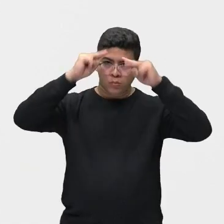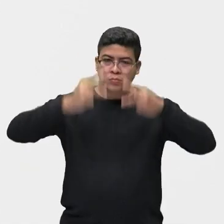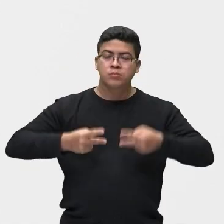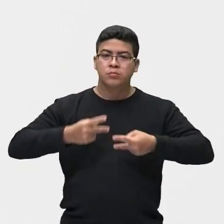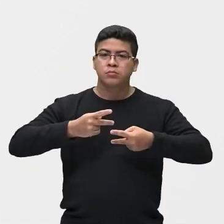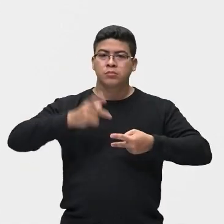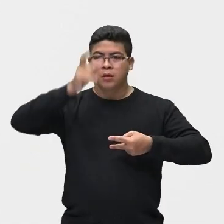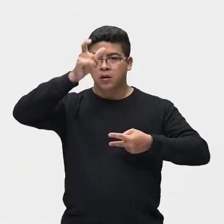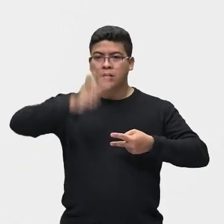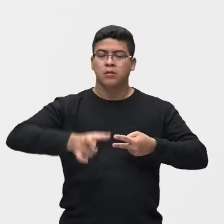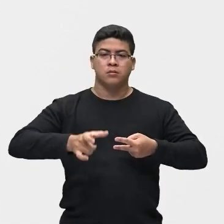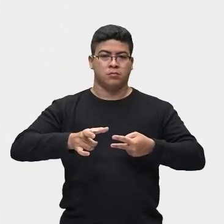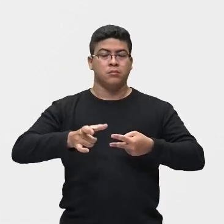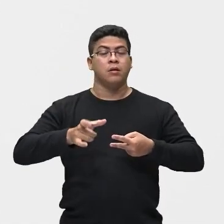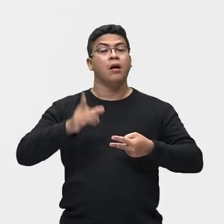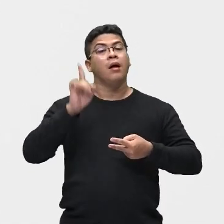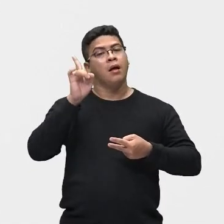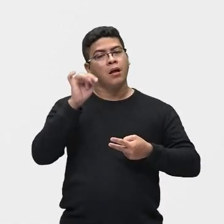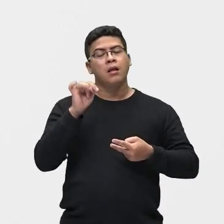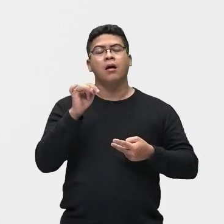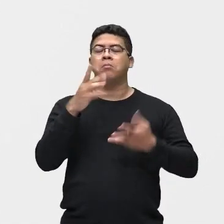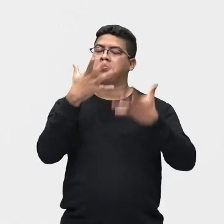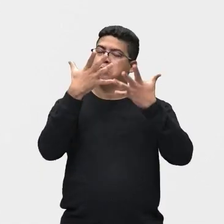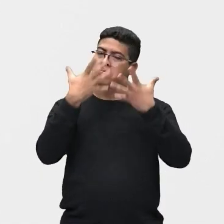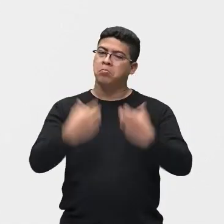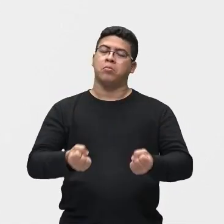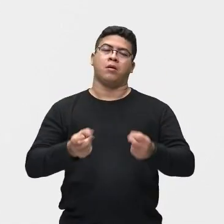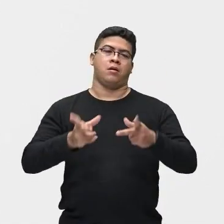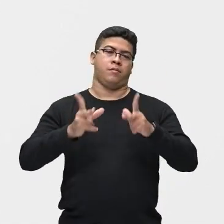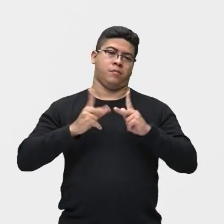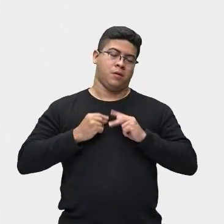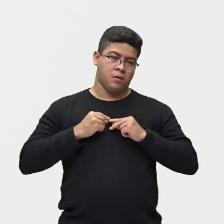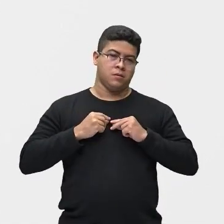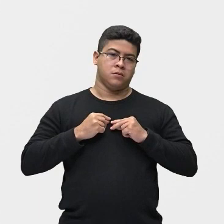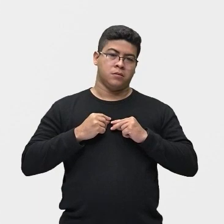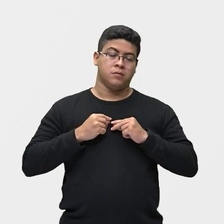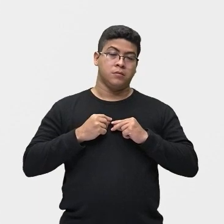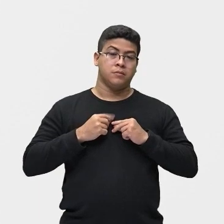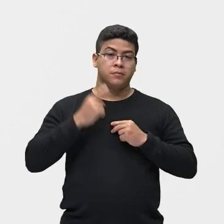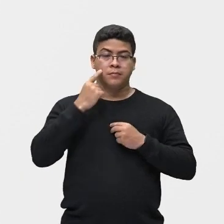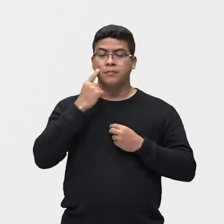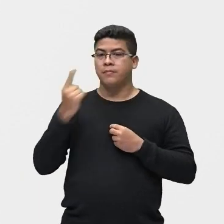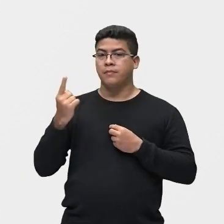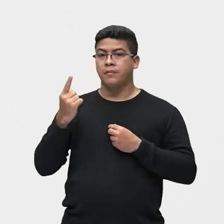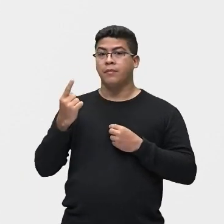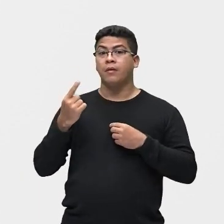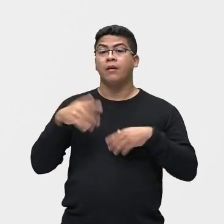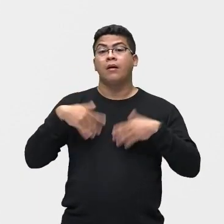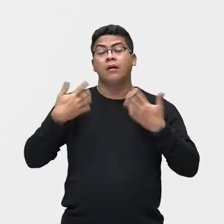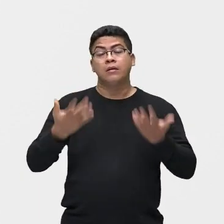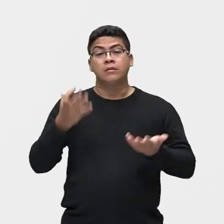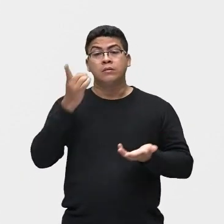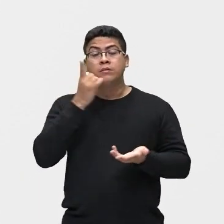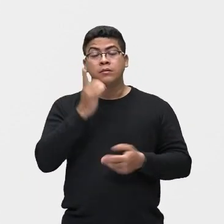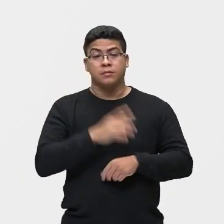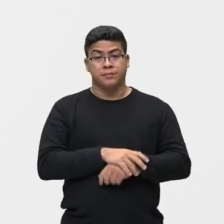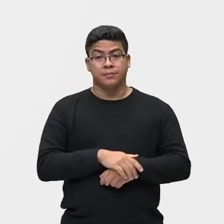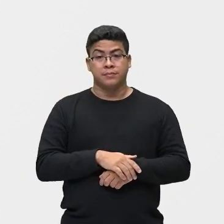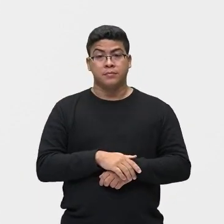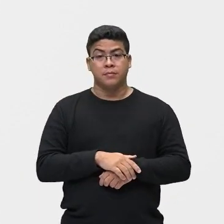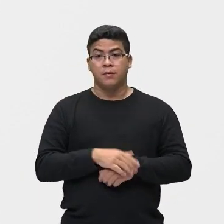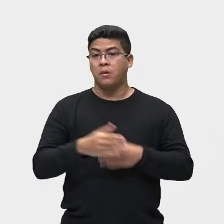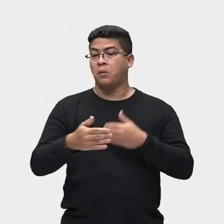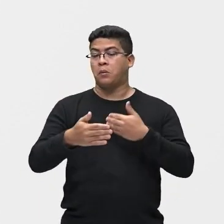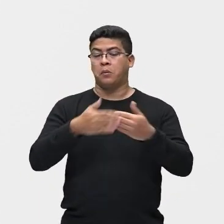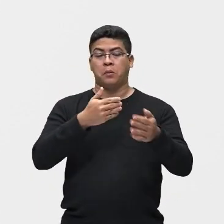da sua raça ou da sua religião. As palavras dele. Então, quando qualquer ser humano